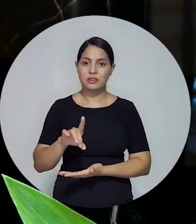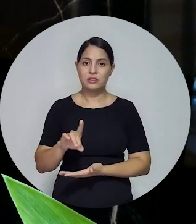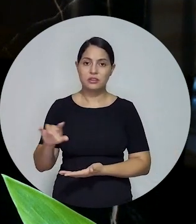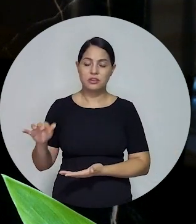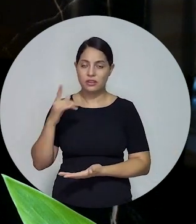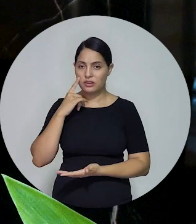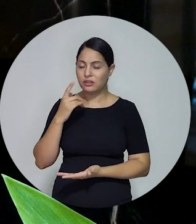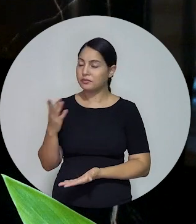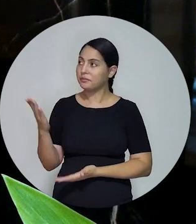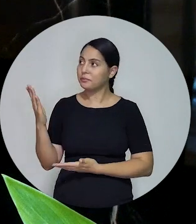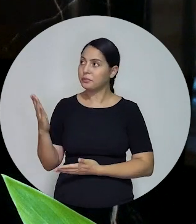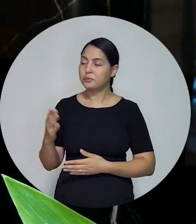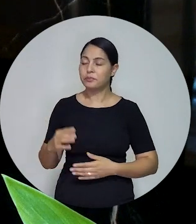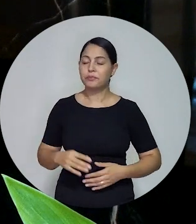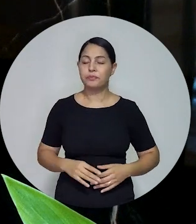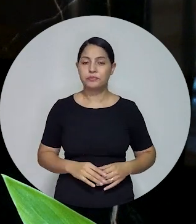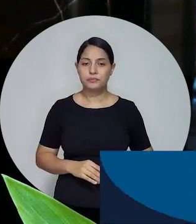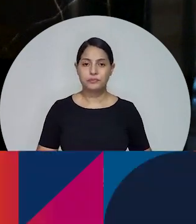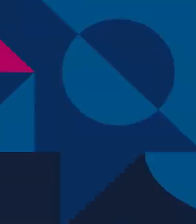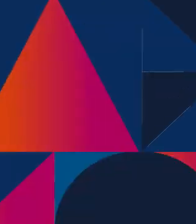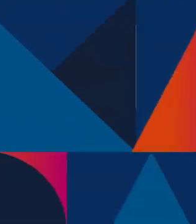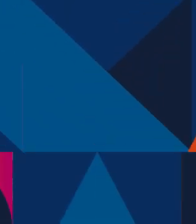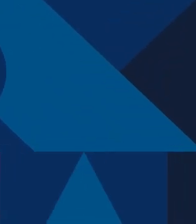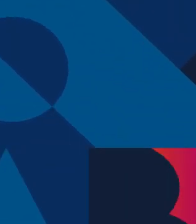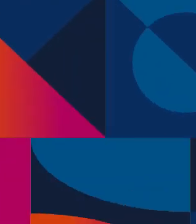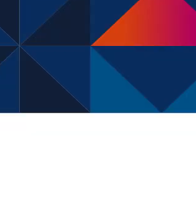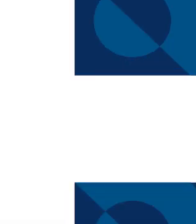do DF, Lenda Tariana. Acompanhe.